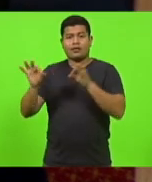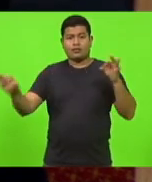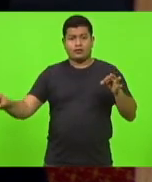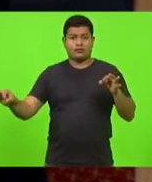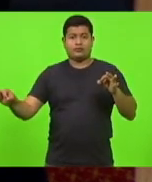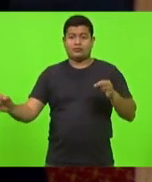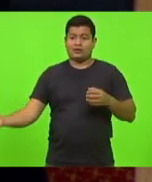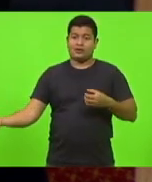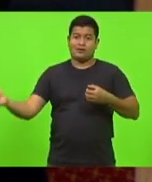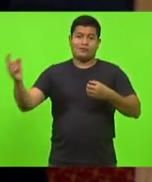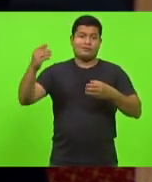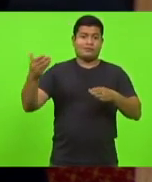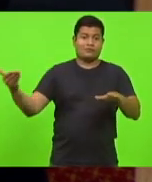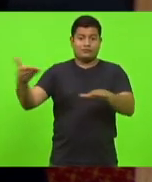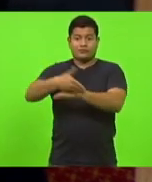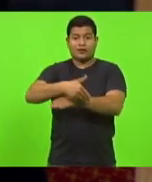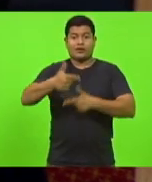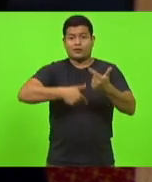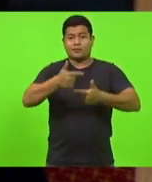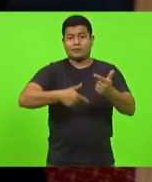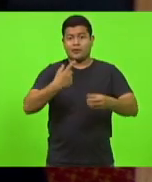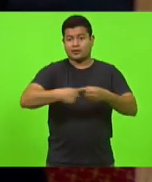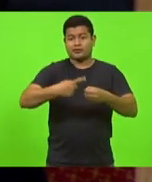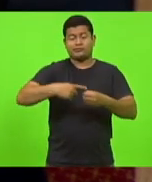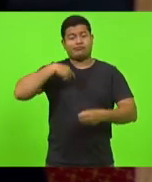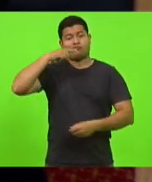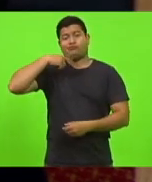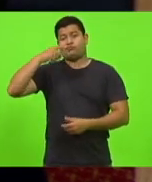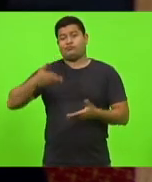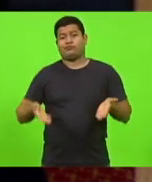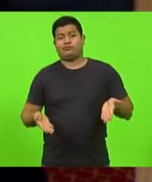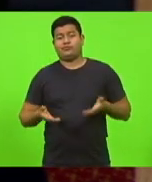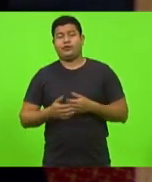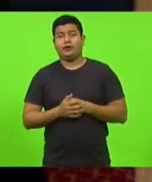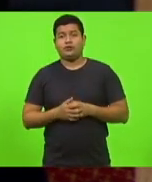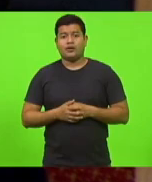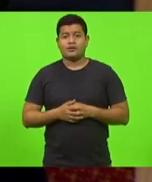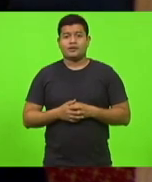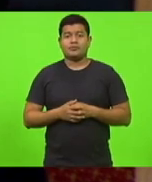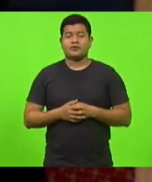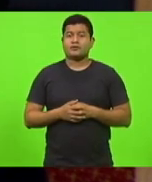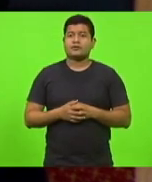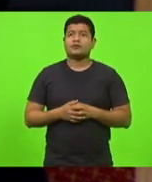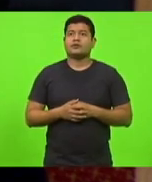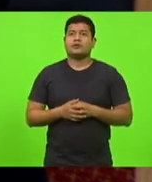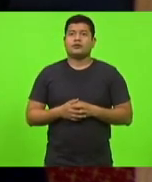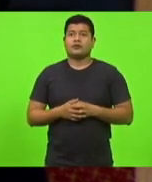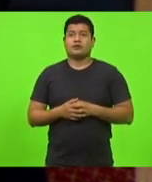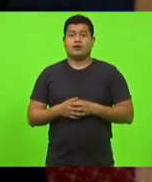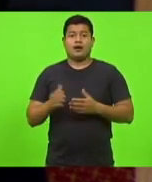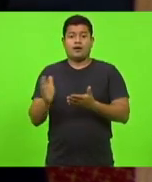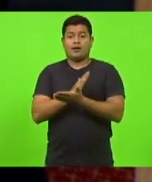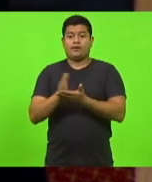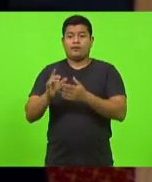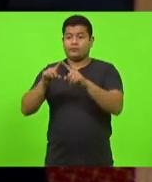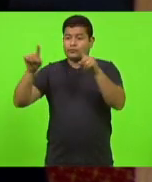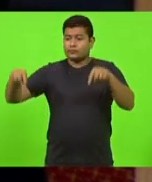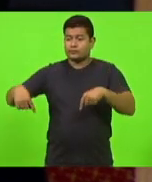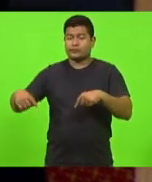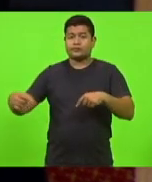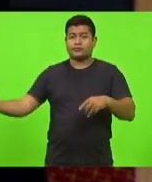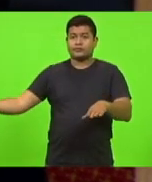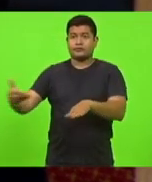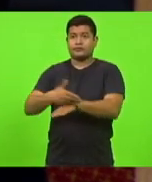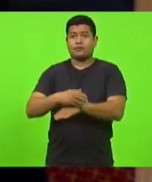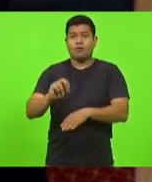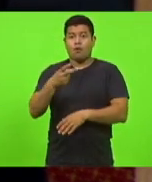não vence. Eu vou dizer para vocês aqui no parlamento, eu tenho funcionários que têm que vir de outras localidades, ou eles vêm em